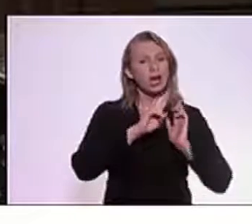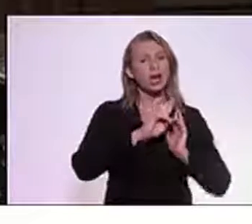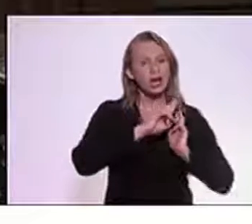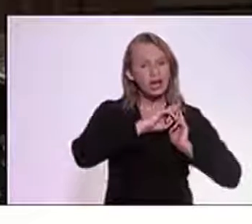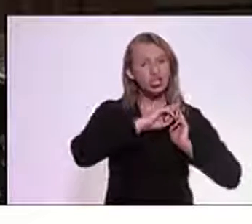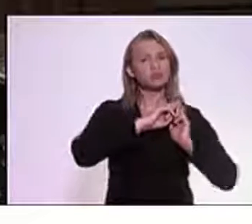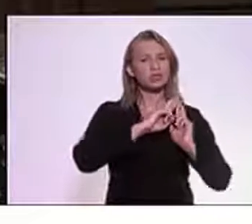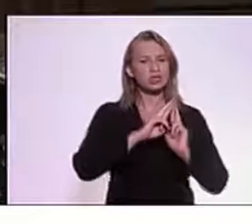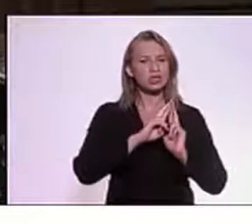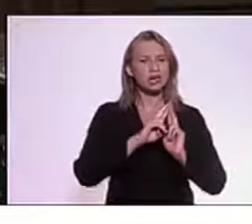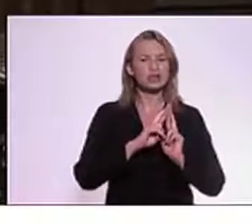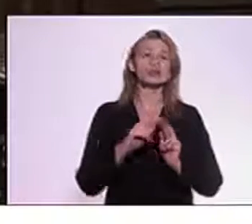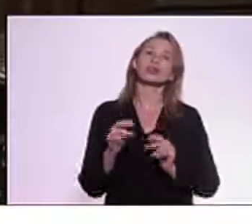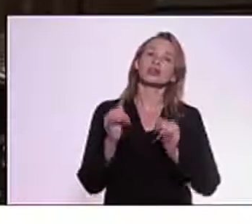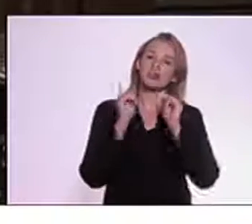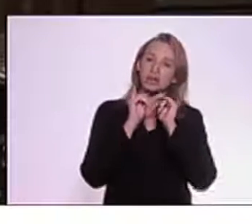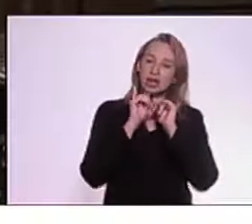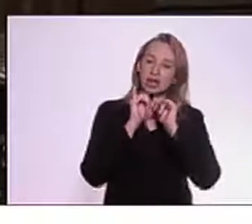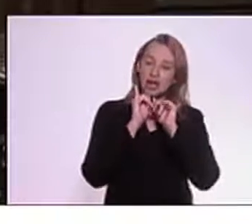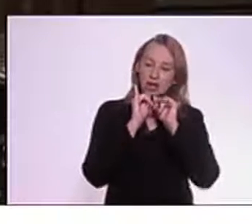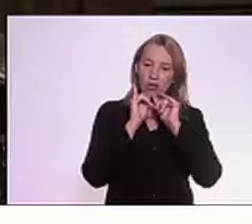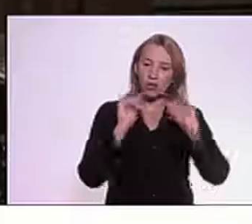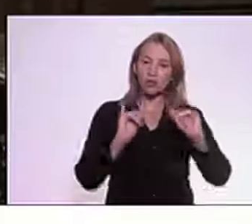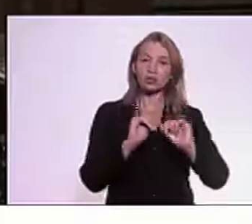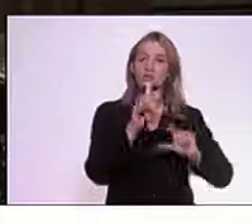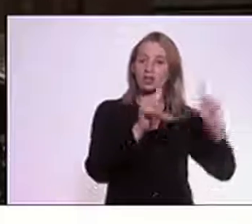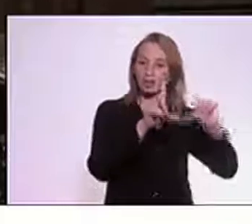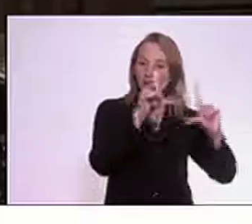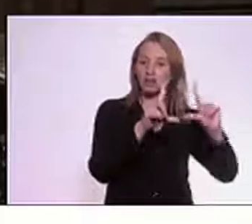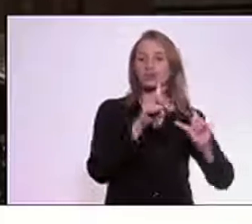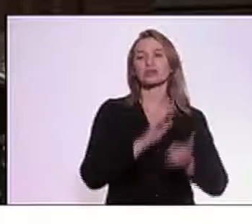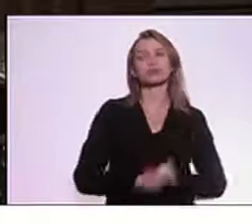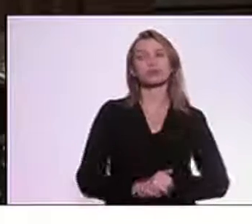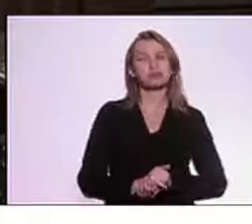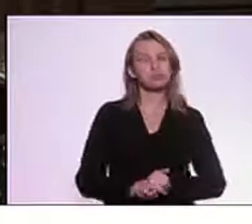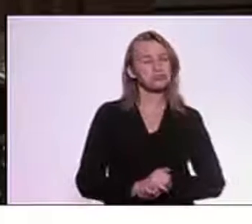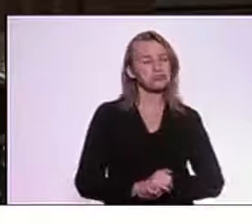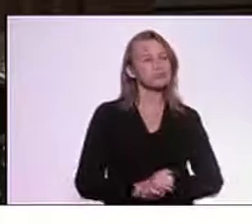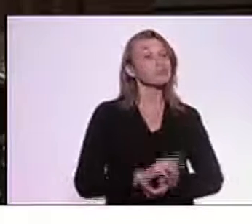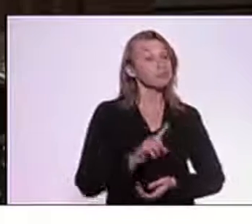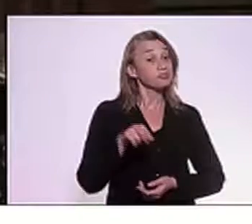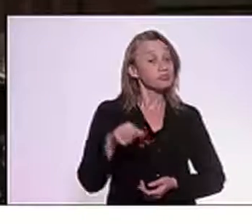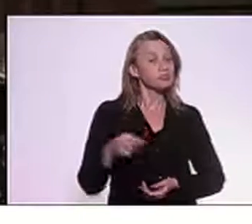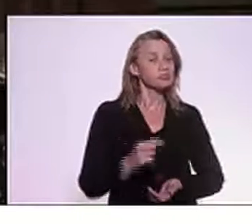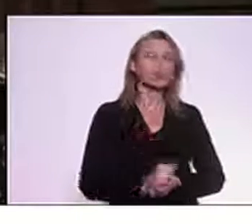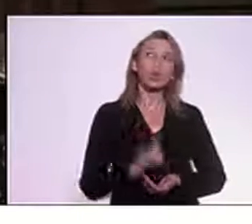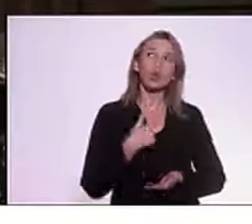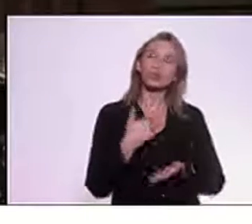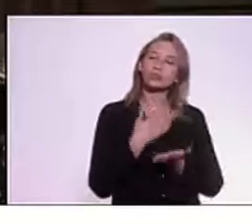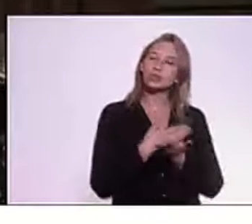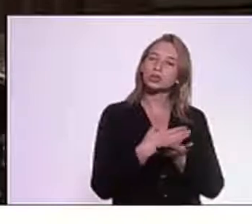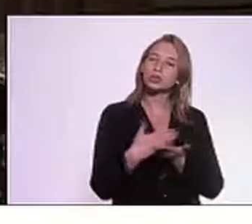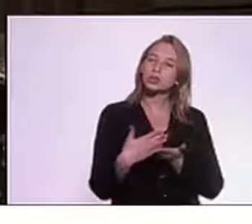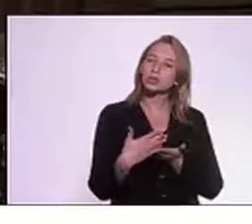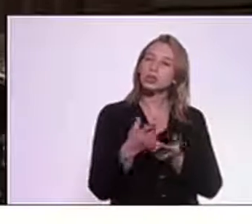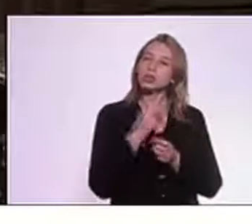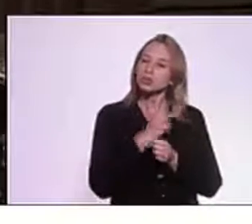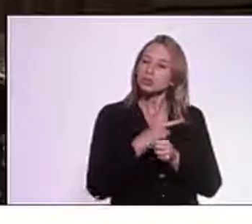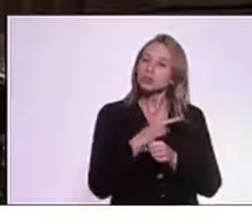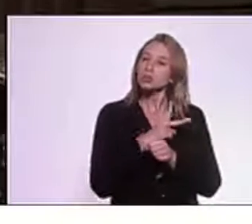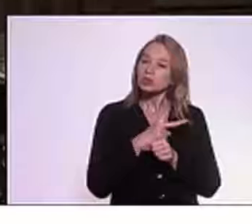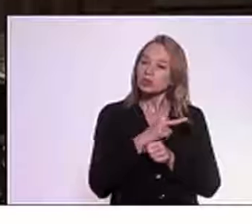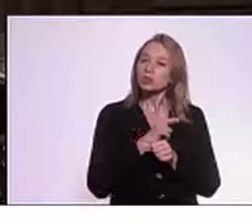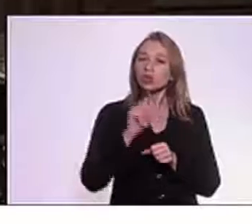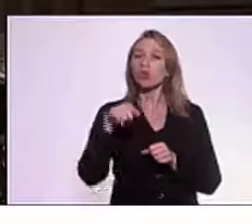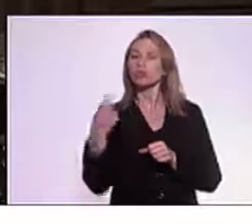pelo aporte necessário para aquele anúncio. E, a partir daí, comecei a procurar